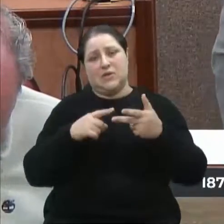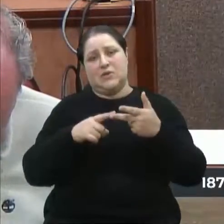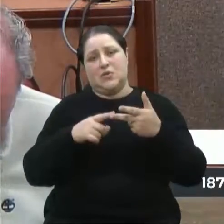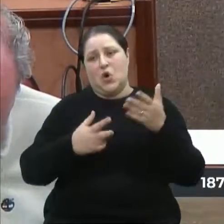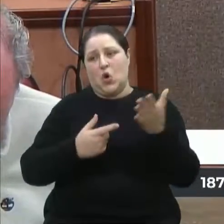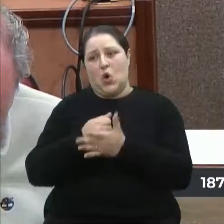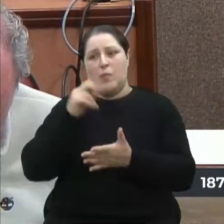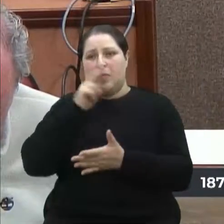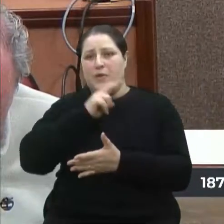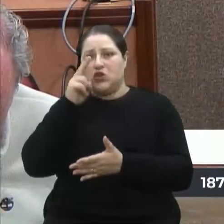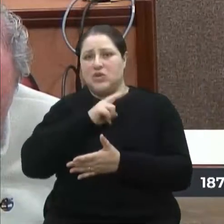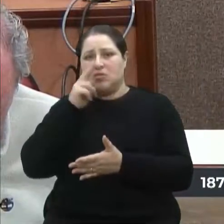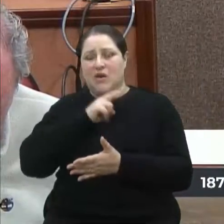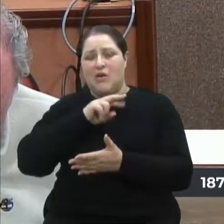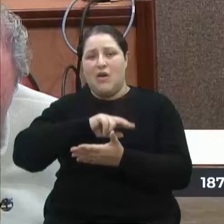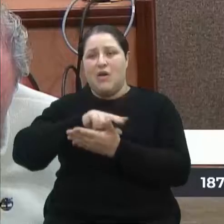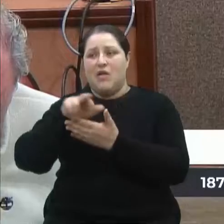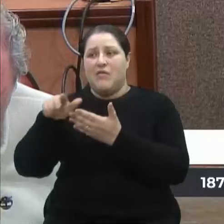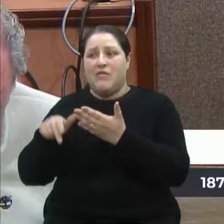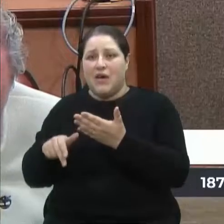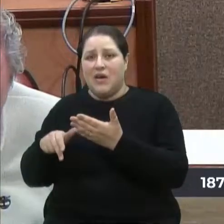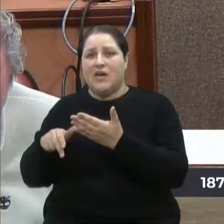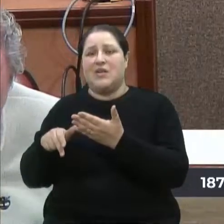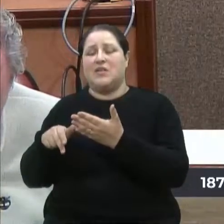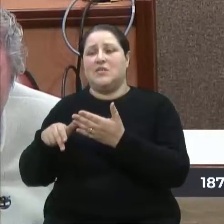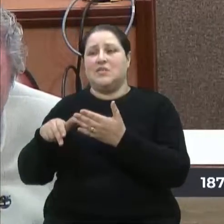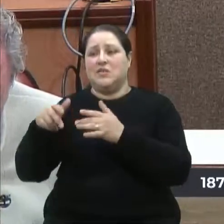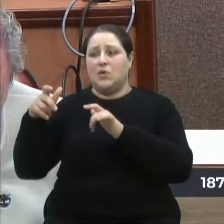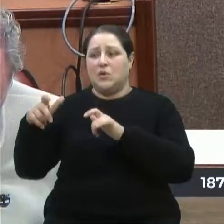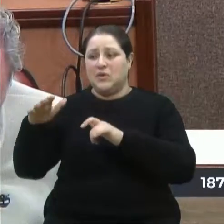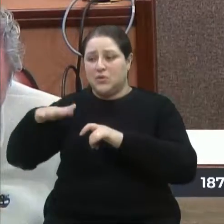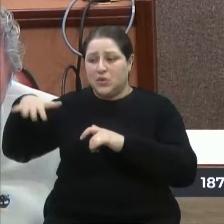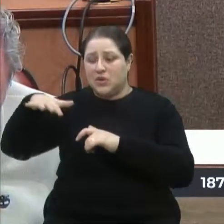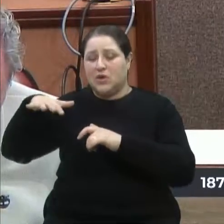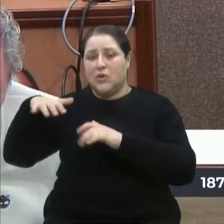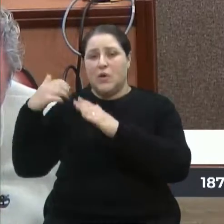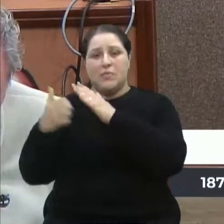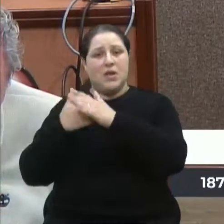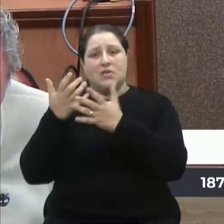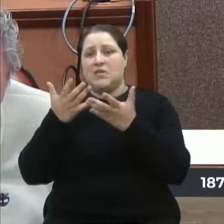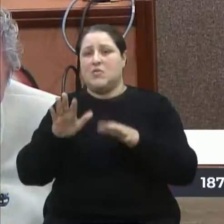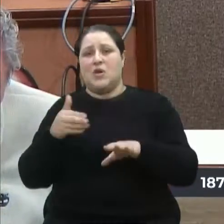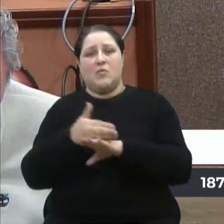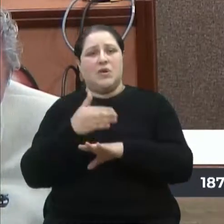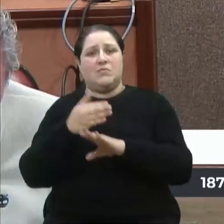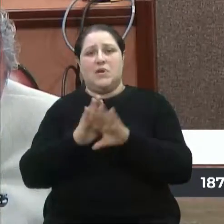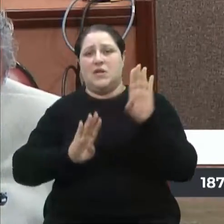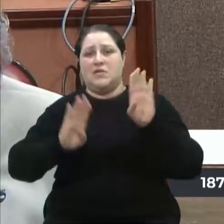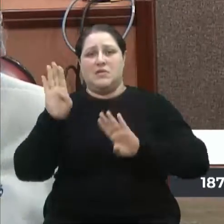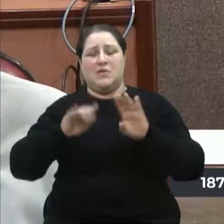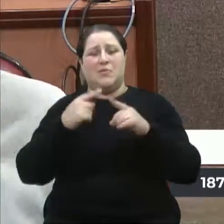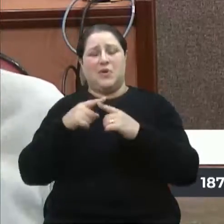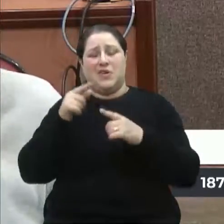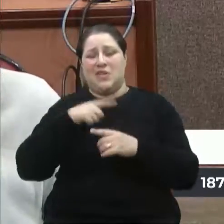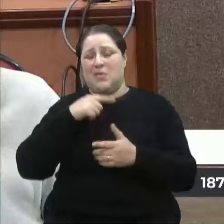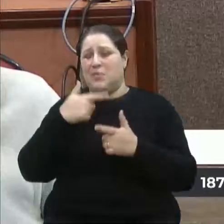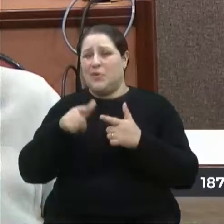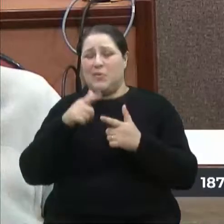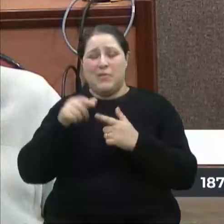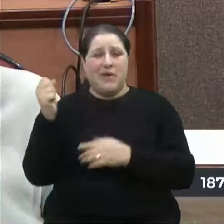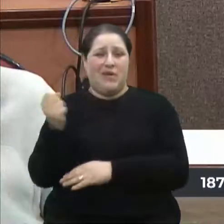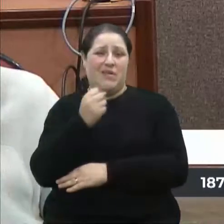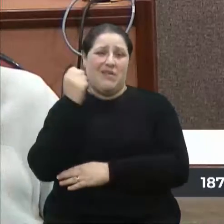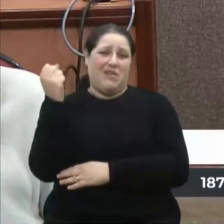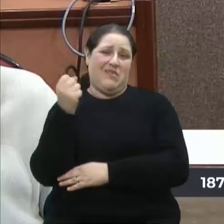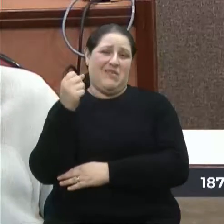várias situações as empresas não querendo participar, não se propondo a participar de licitação por essa questão absurda que a gente vive na nossa casa,